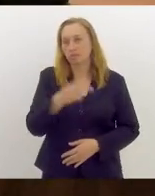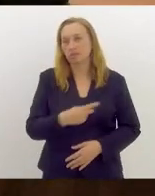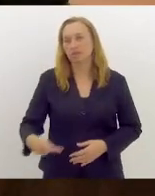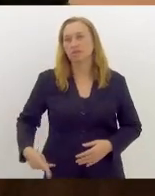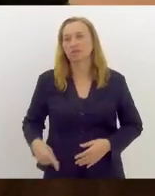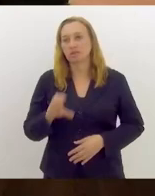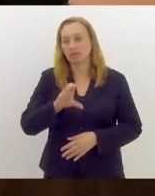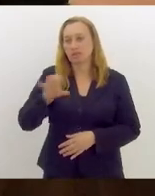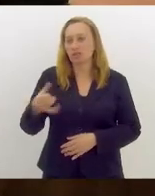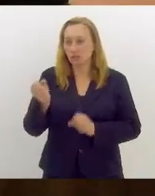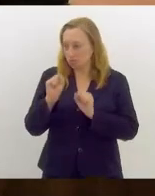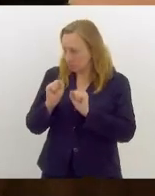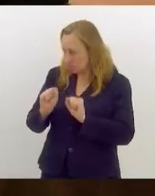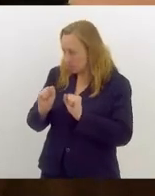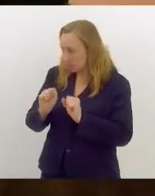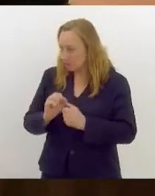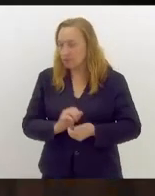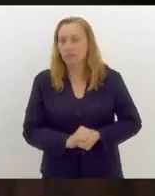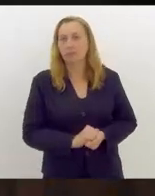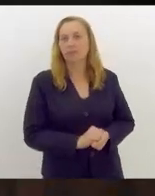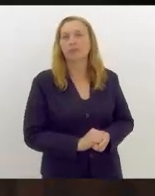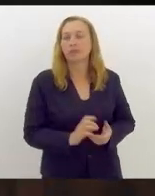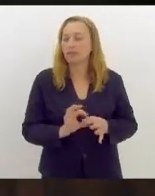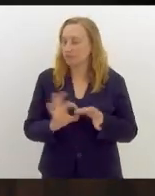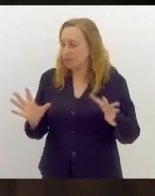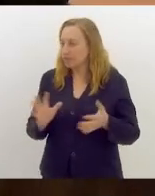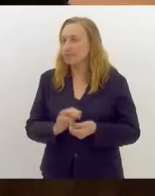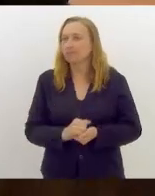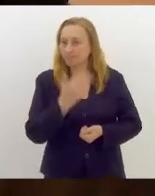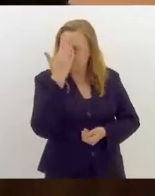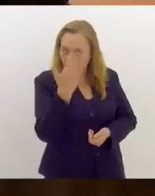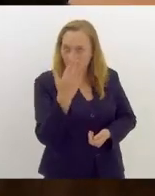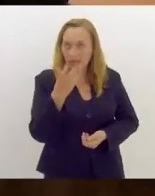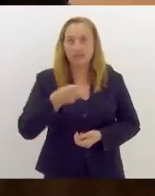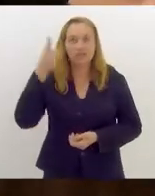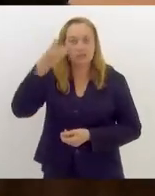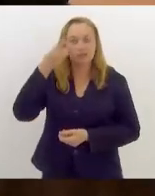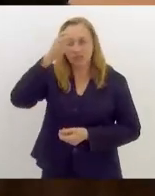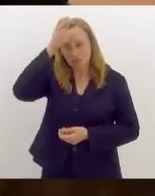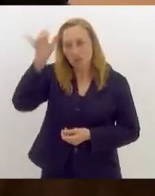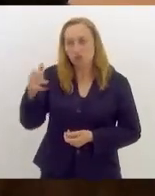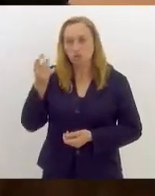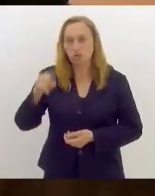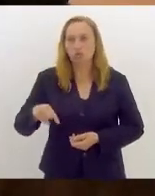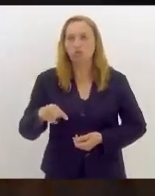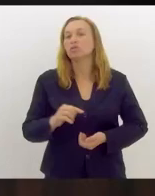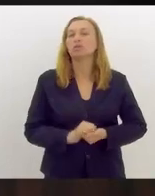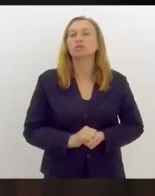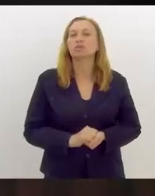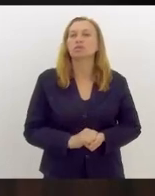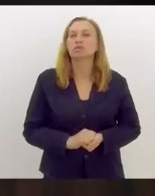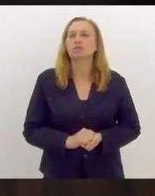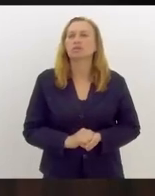pode ser obrigado deputada Tia Jô deputado